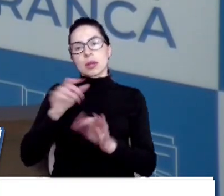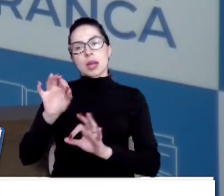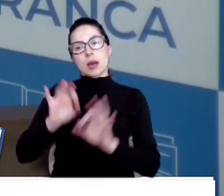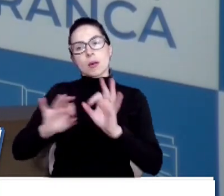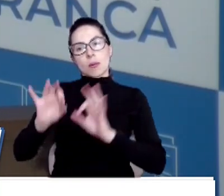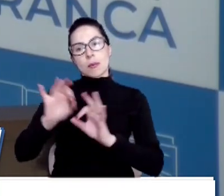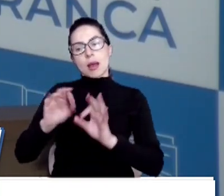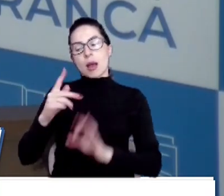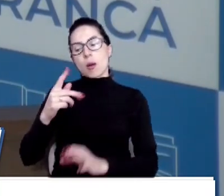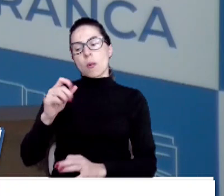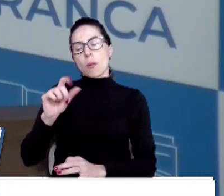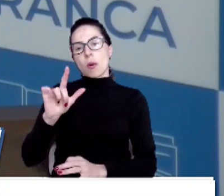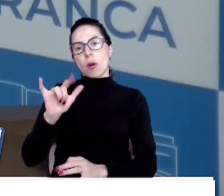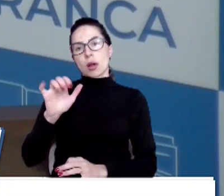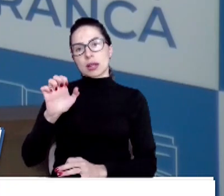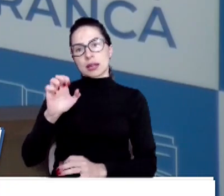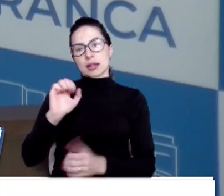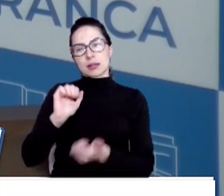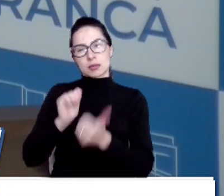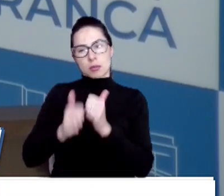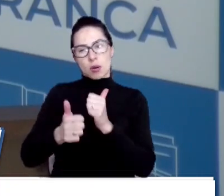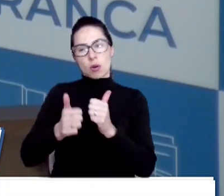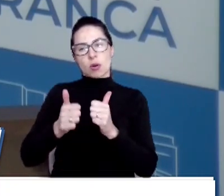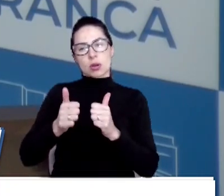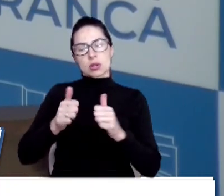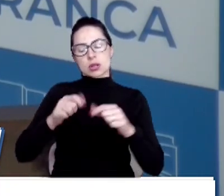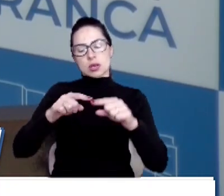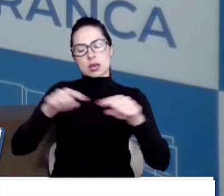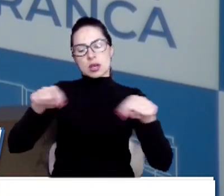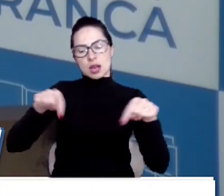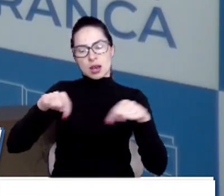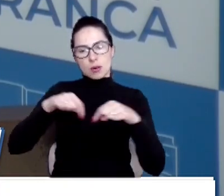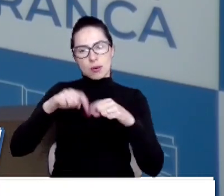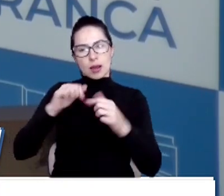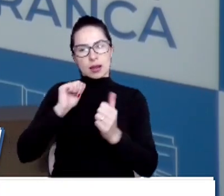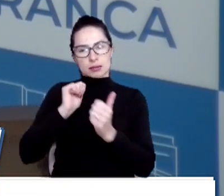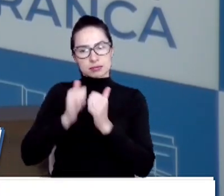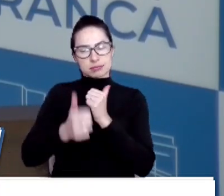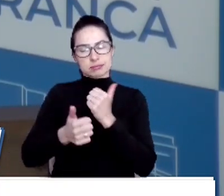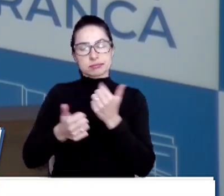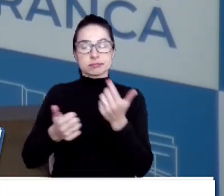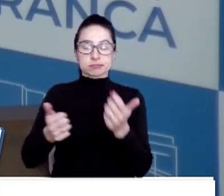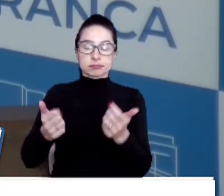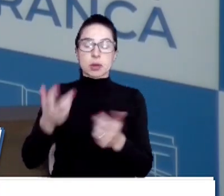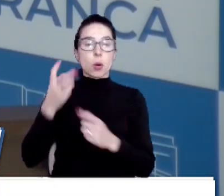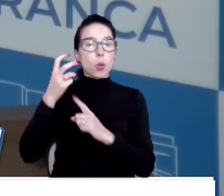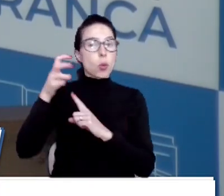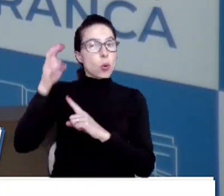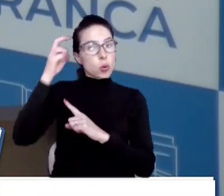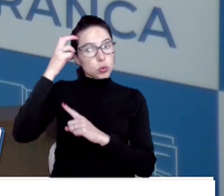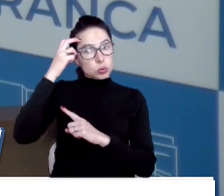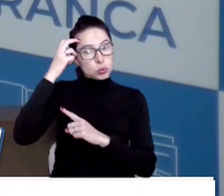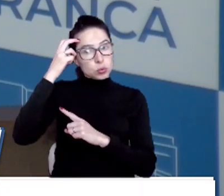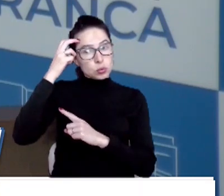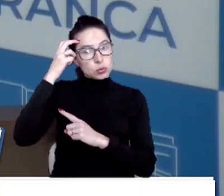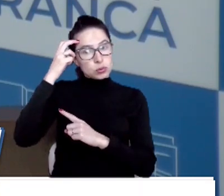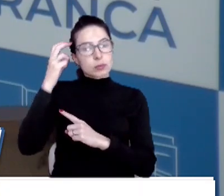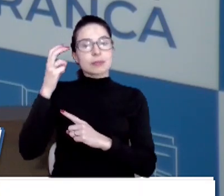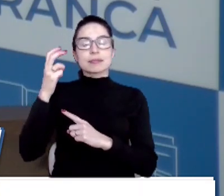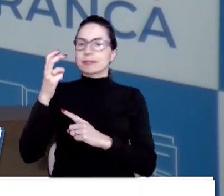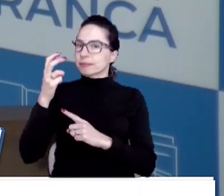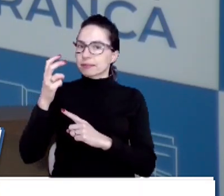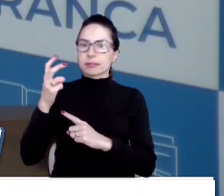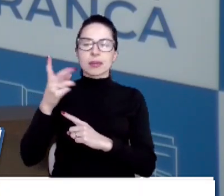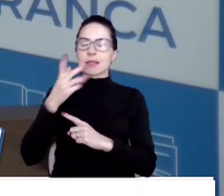do poliesportivo emborrachamento da quadra do poliesportivo então Cultura a cultura tá sendo